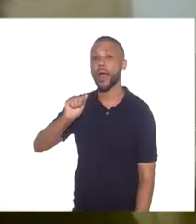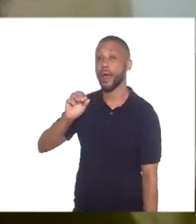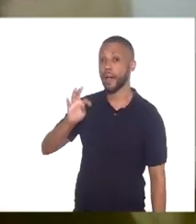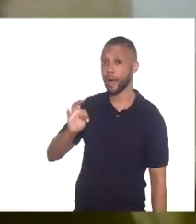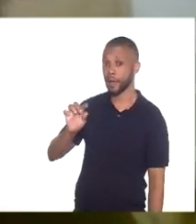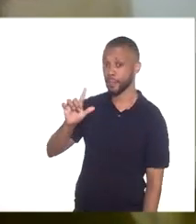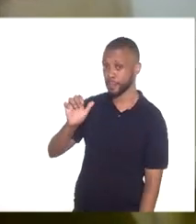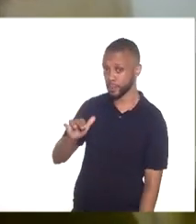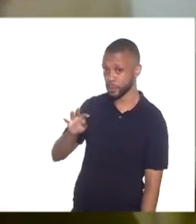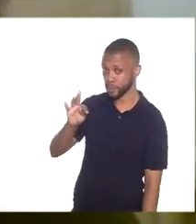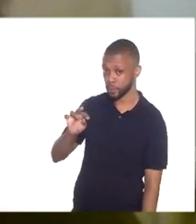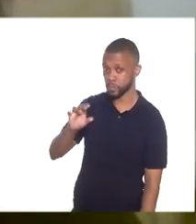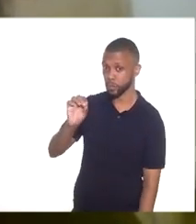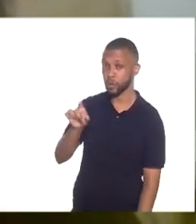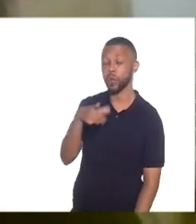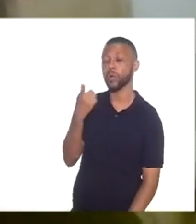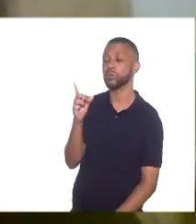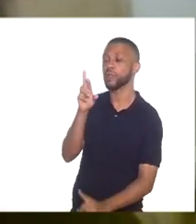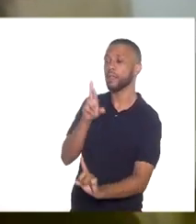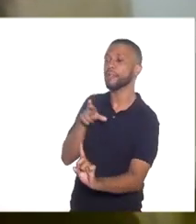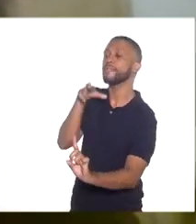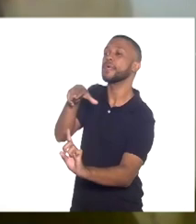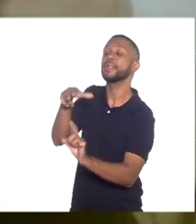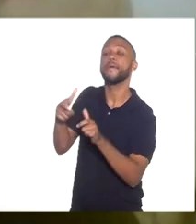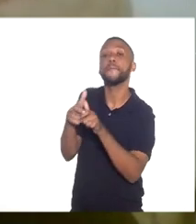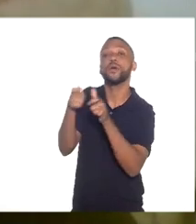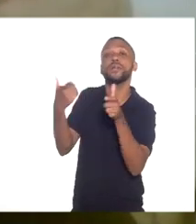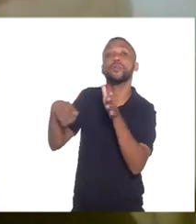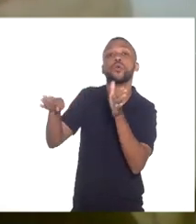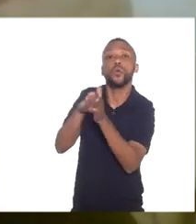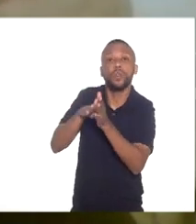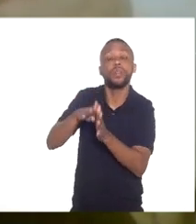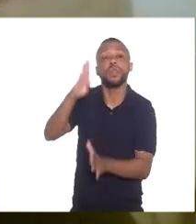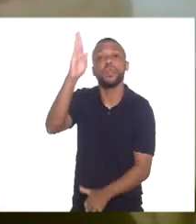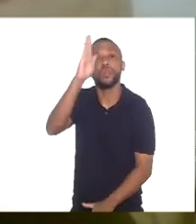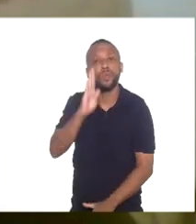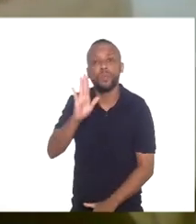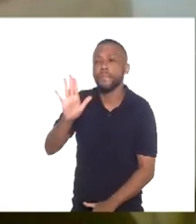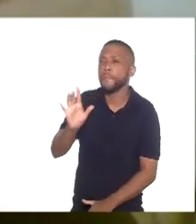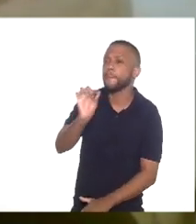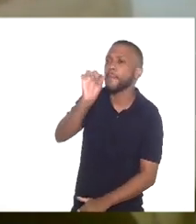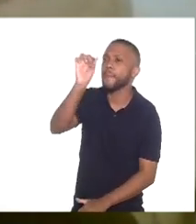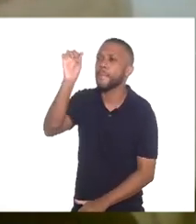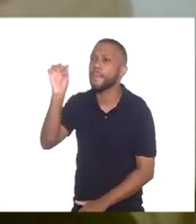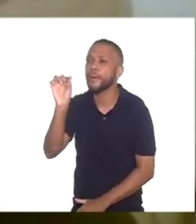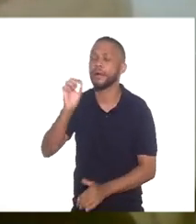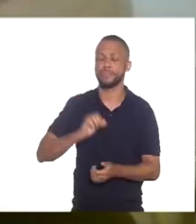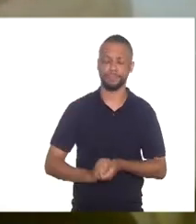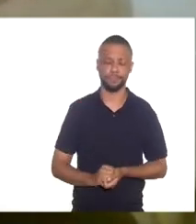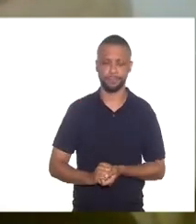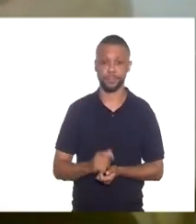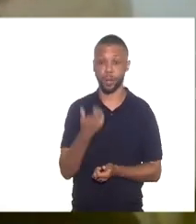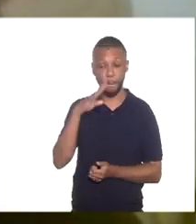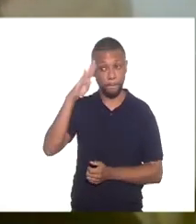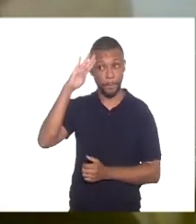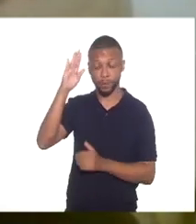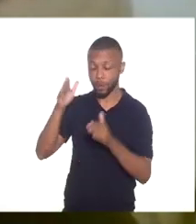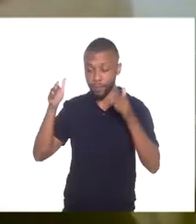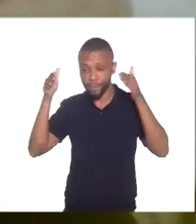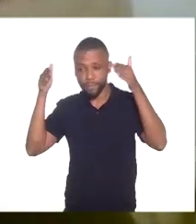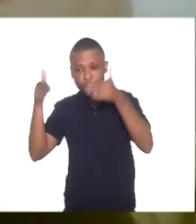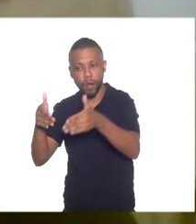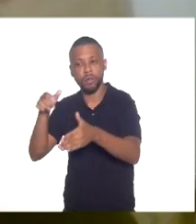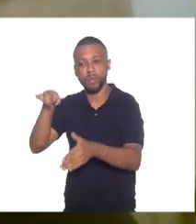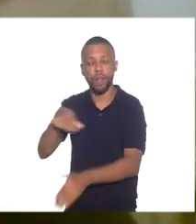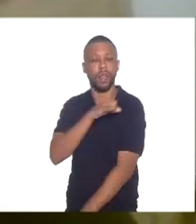dos estaleiros do Brasil. Né? E mais do que isso, né, não fosse só isso, que